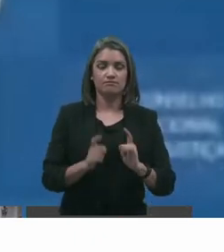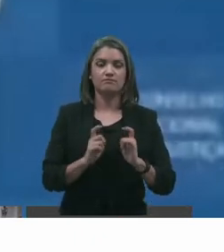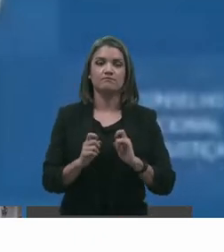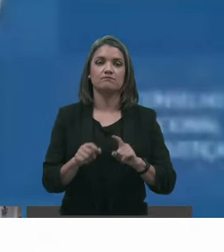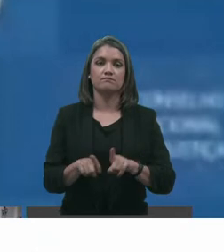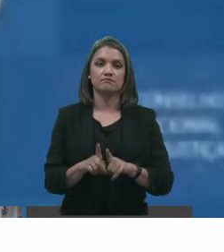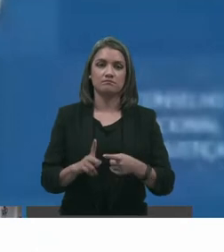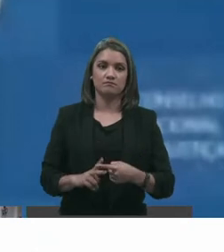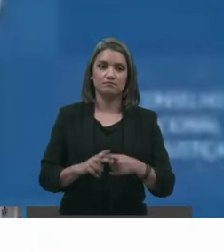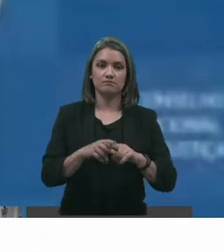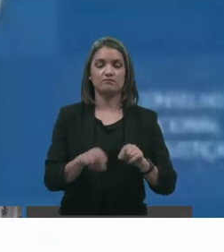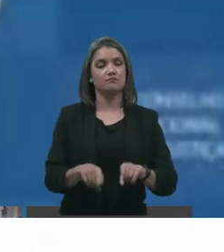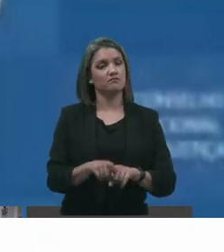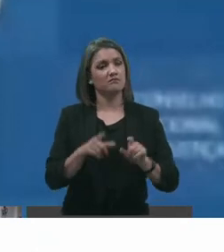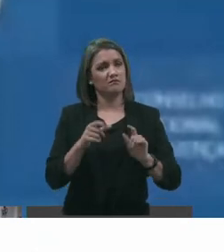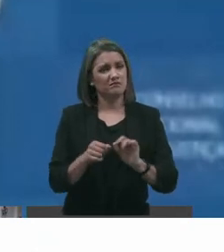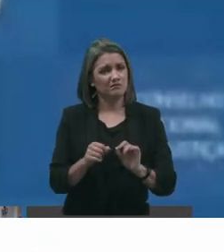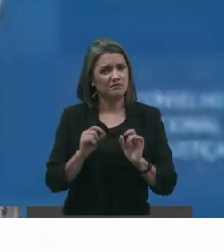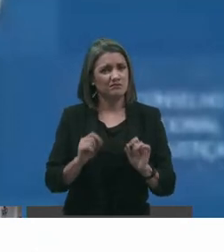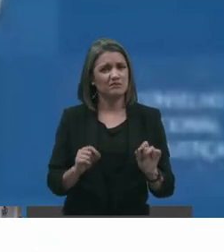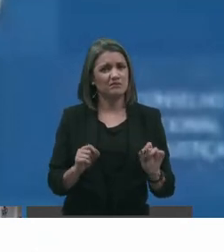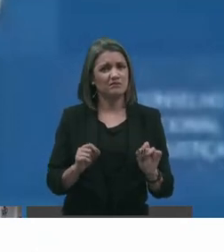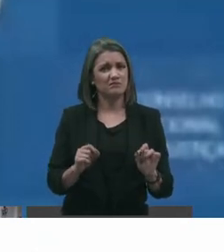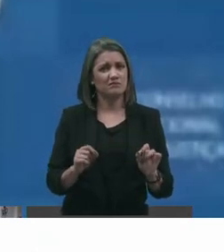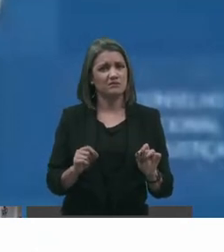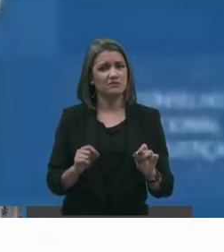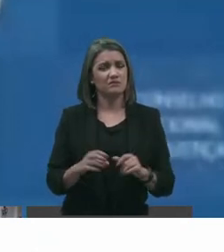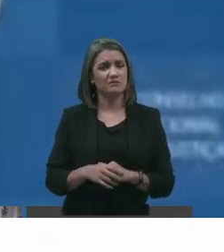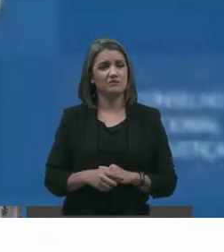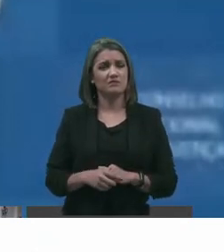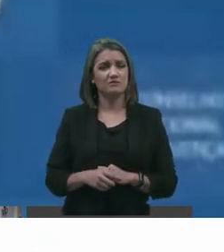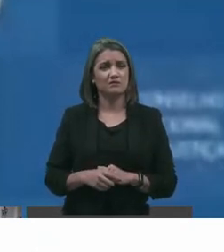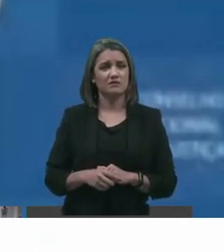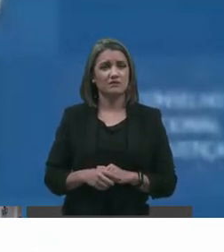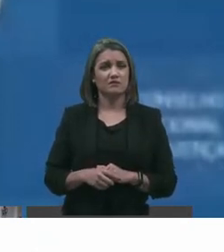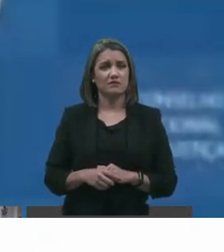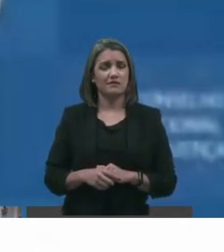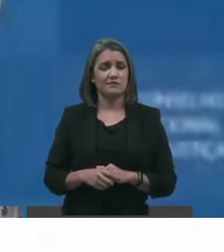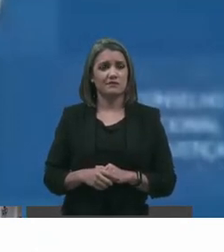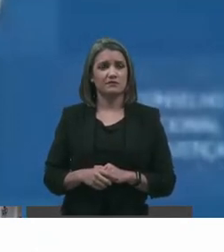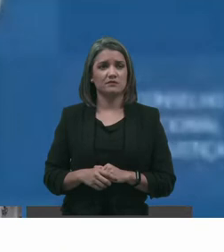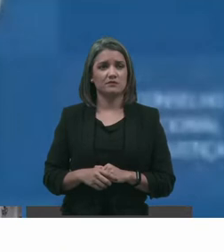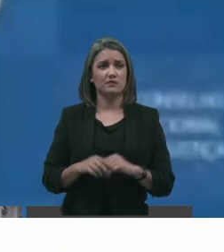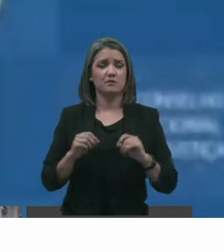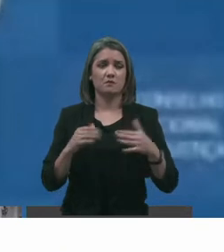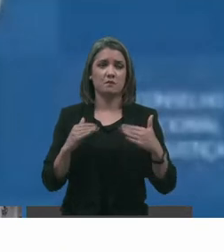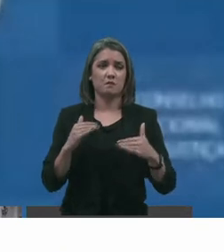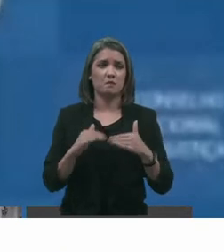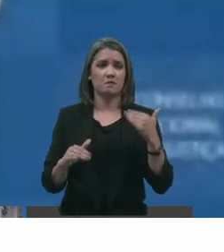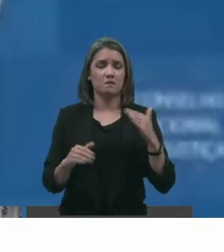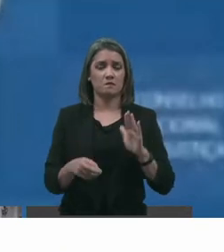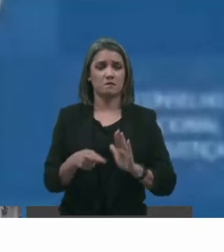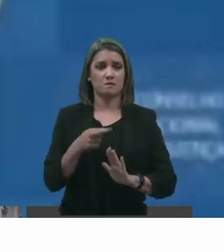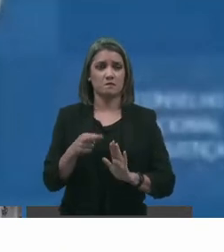respectivas, sujeitando-se subsidiariamente no que for incompatível à resolução CNJ, Lei nº